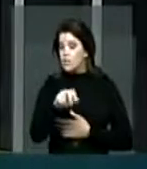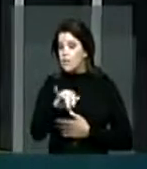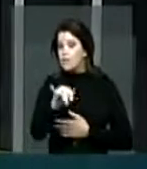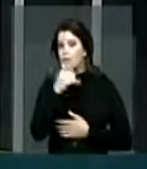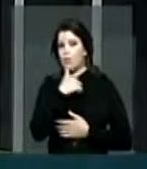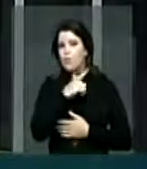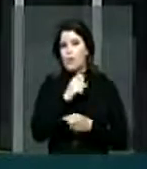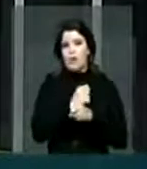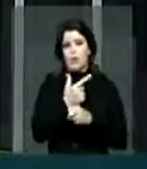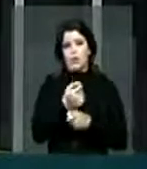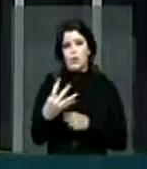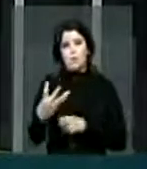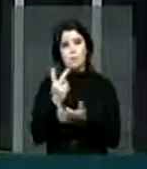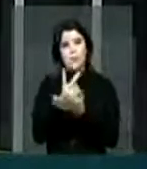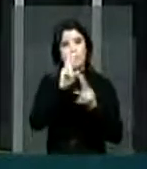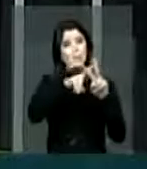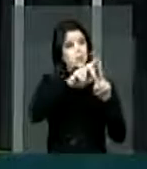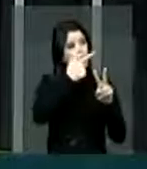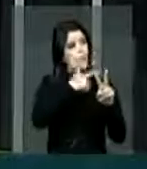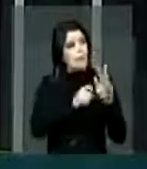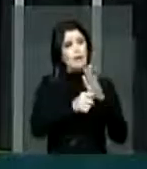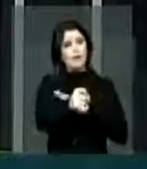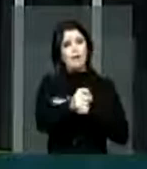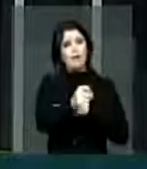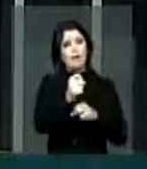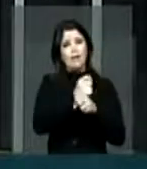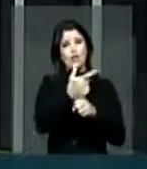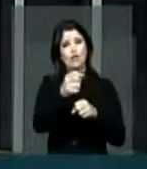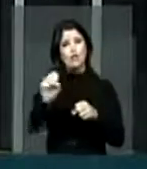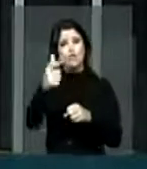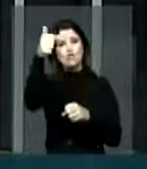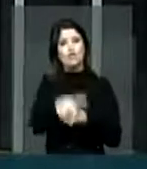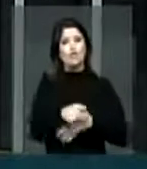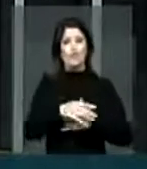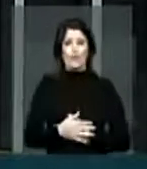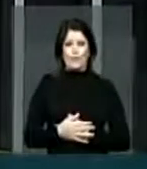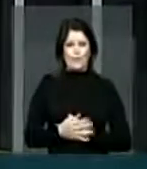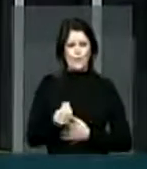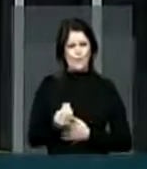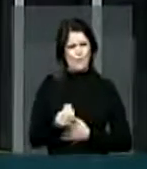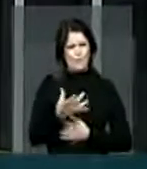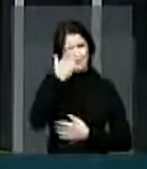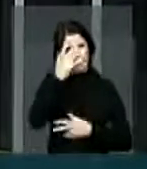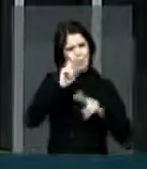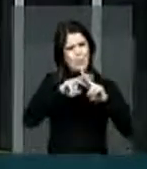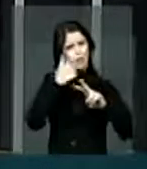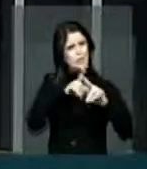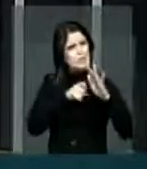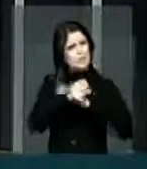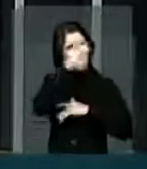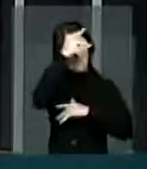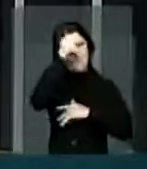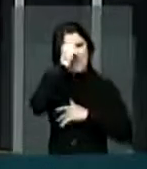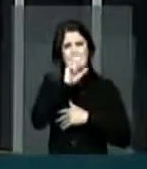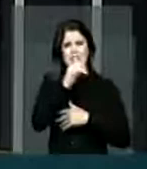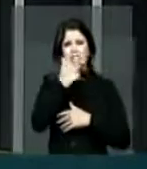em 2004, preso, e foi reeleito em 2008. Se o processo não for julgado urgentemente, eles acabam